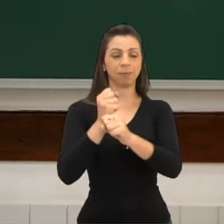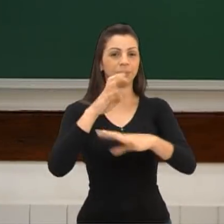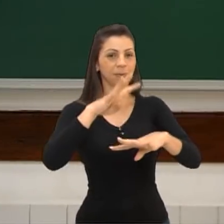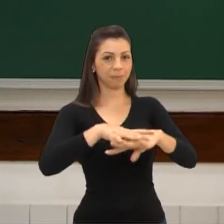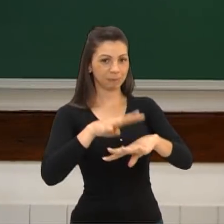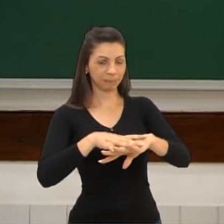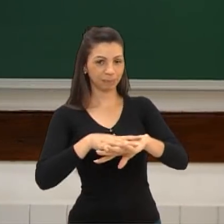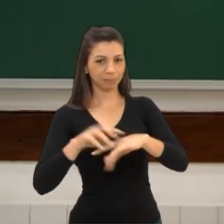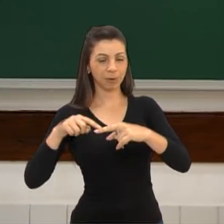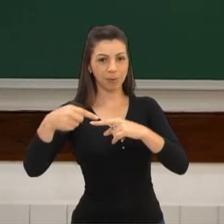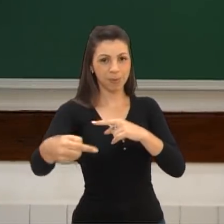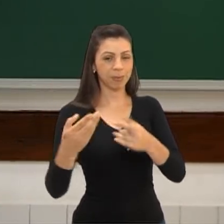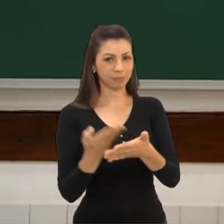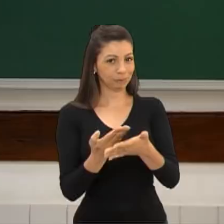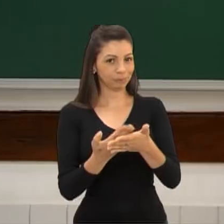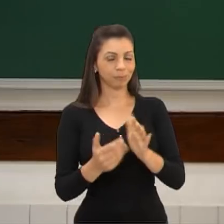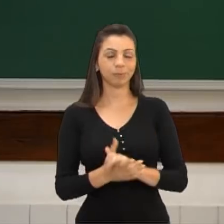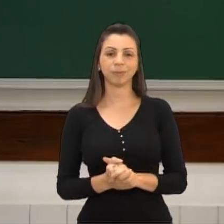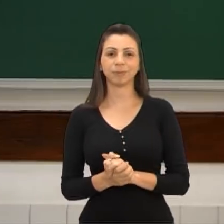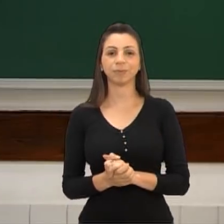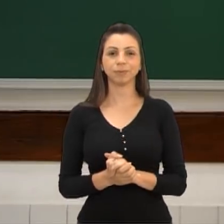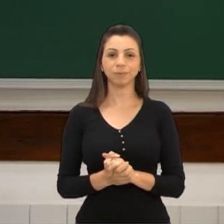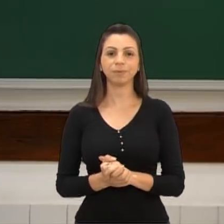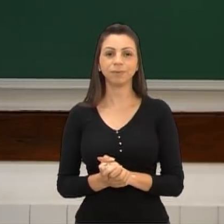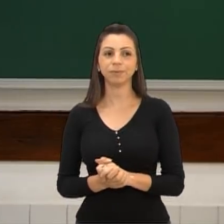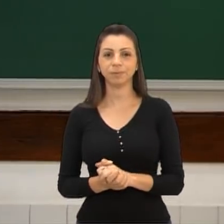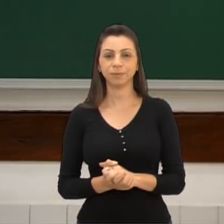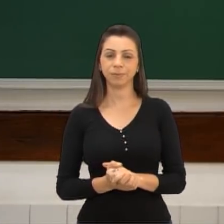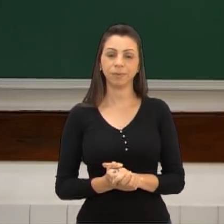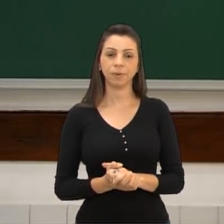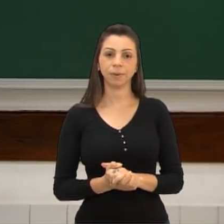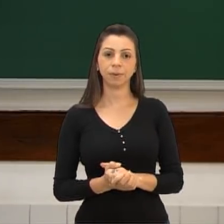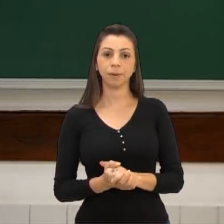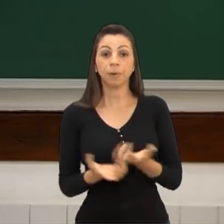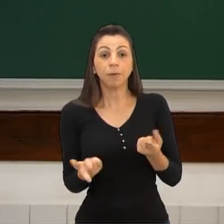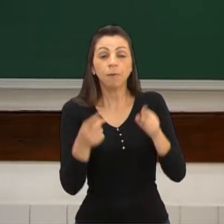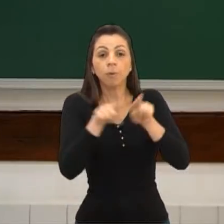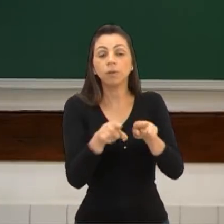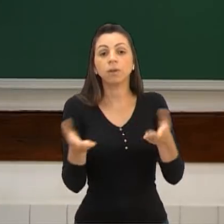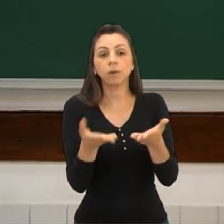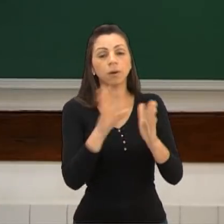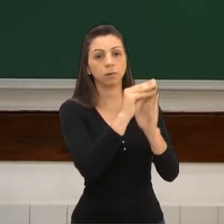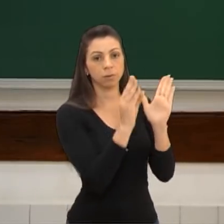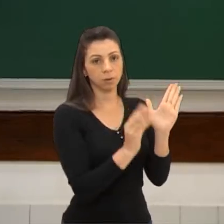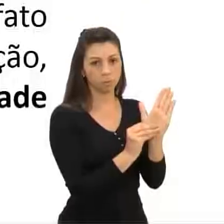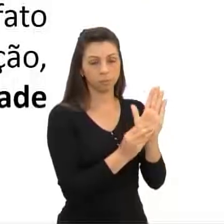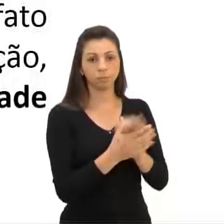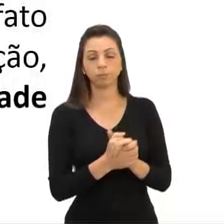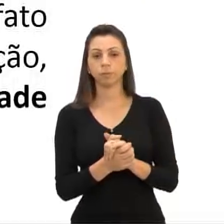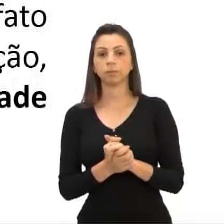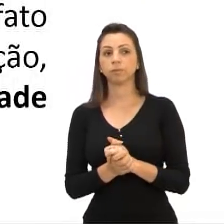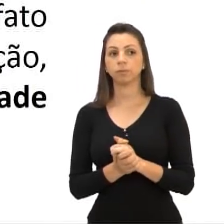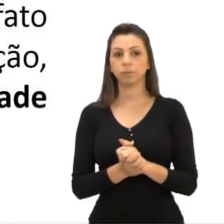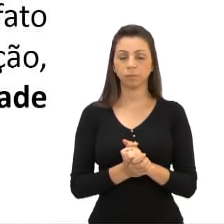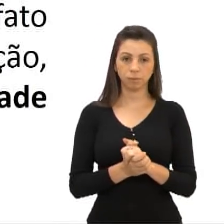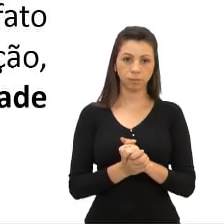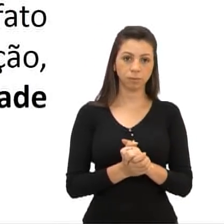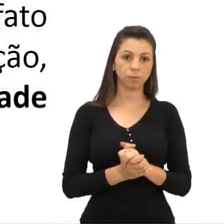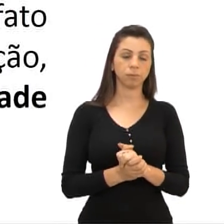das próximas aulas. Voltando então para o conteúdo aqui da aula, vamos falar agora da